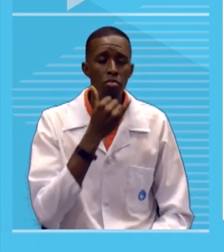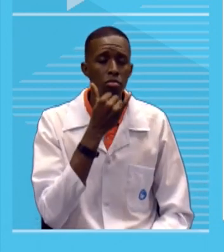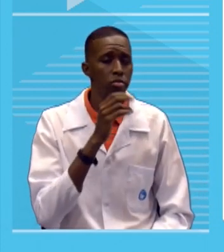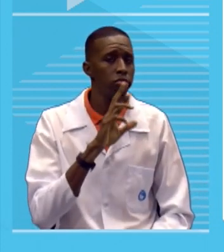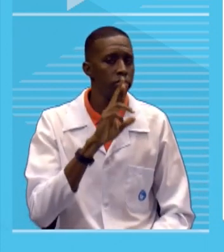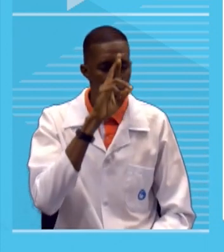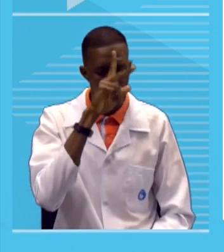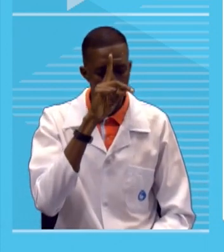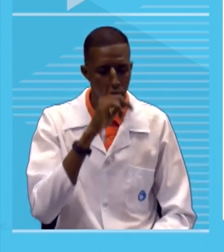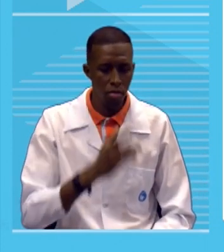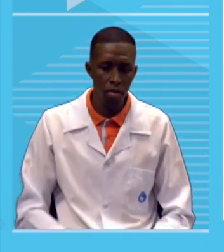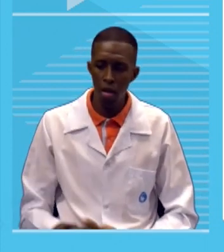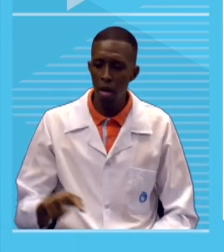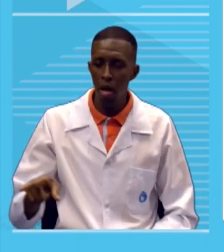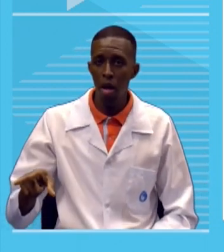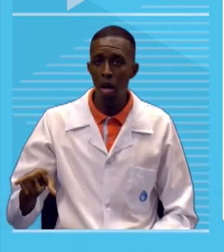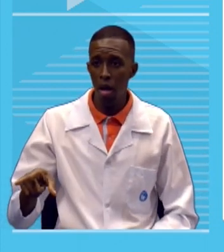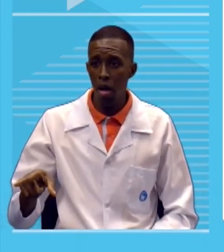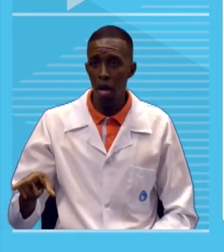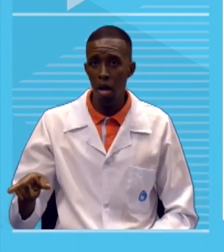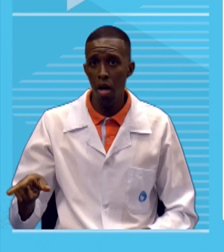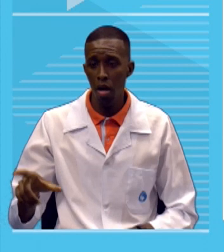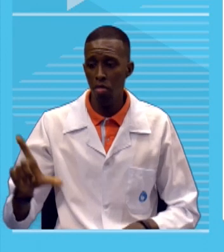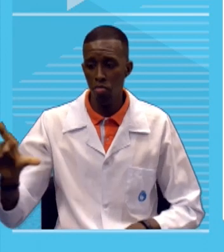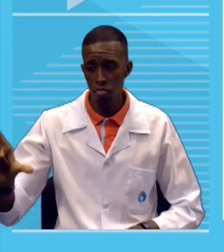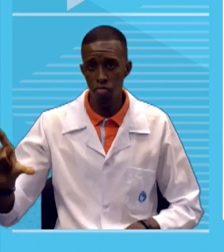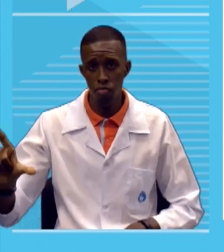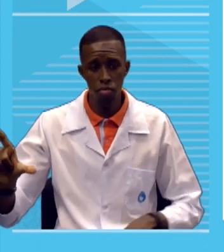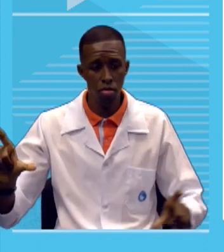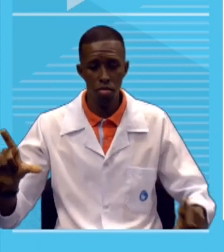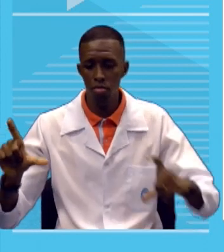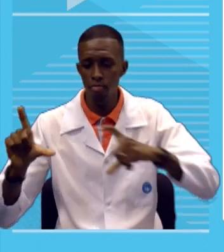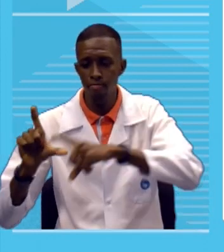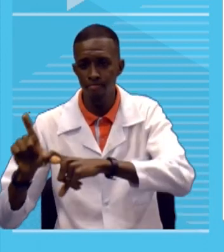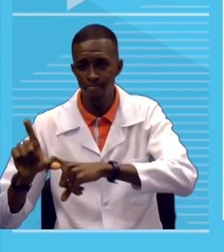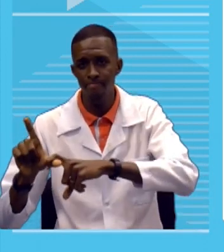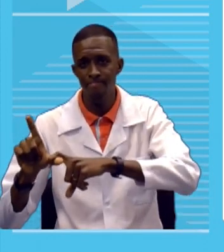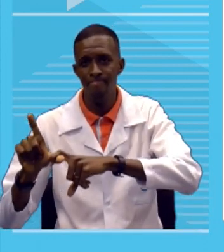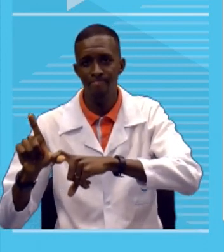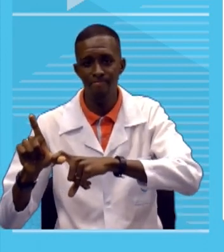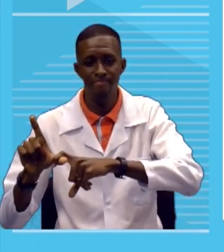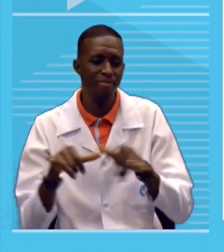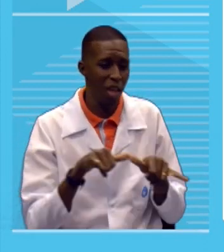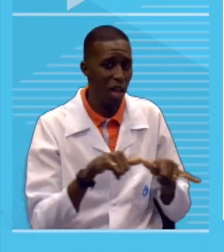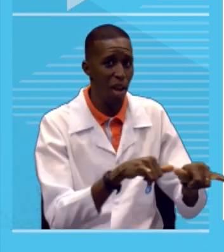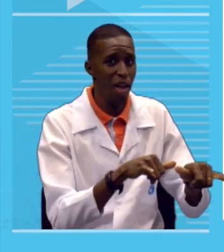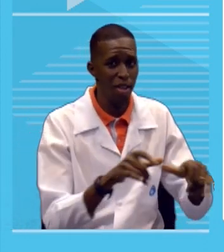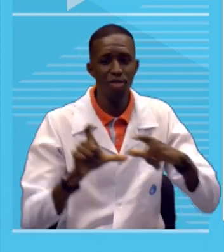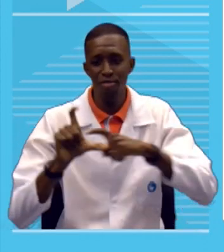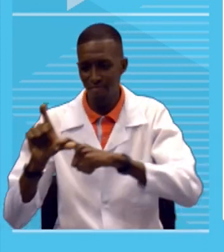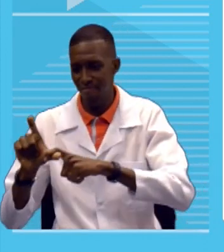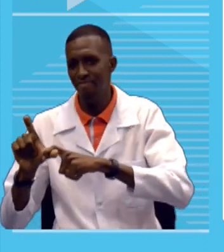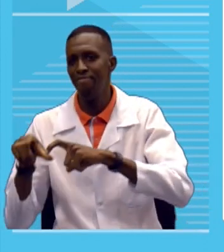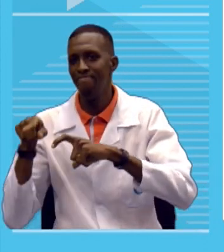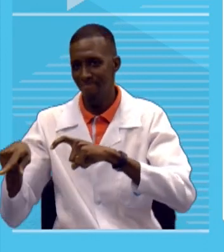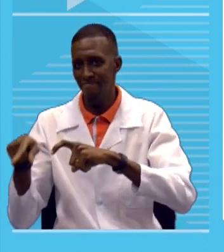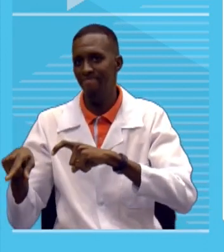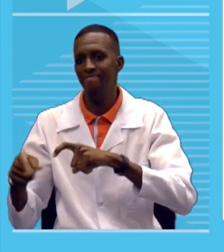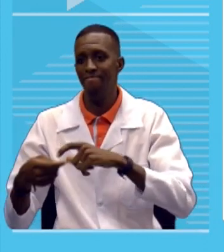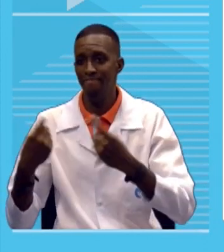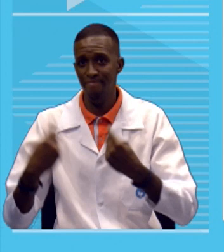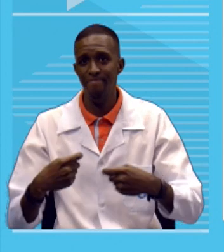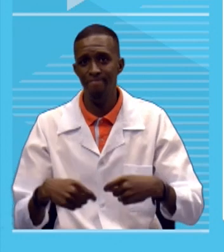segunda questão. E aqui eu vou dar um tempinho de 3 minutos para que você possa responder e aparecer aqui no nosso bate-papo